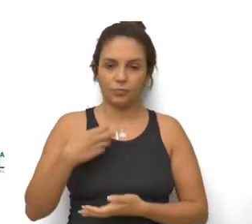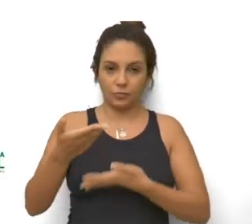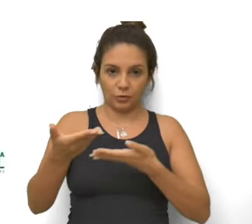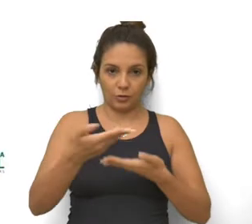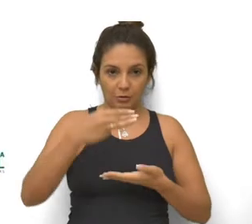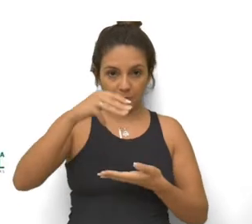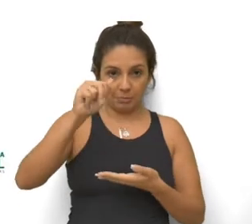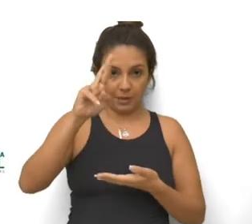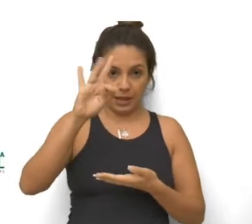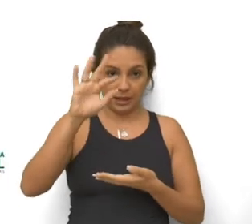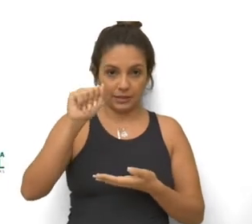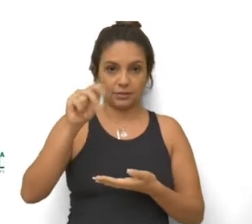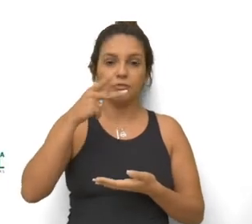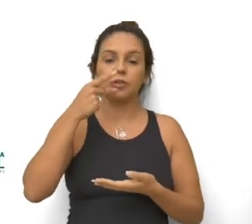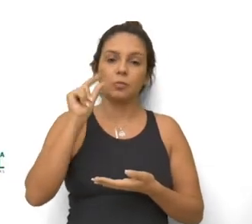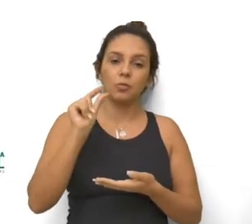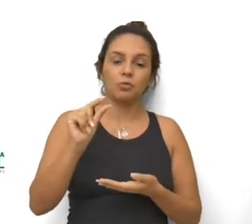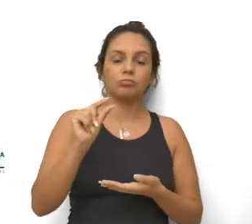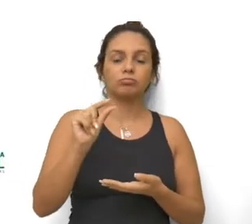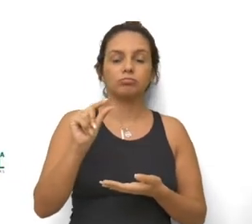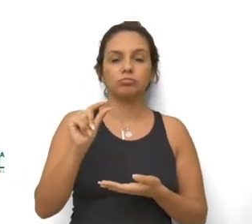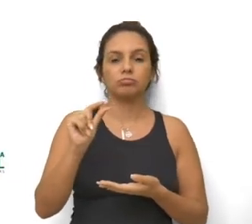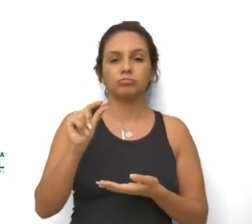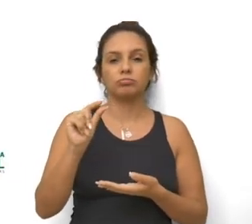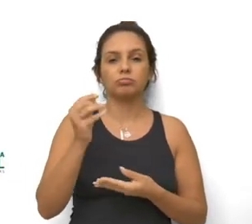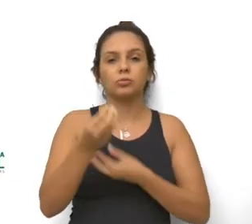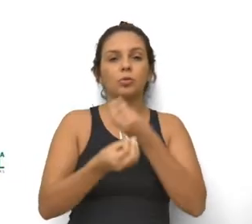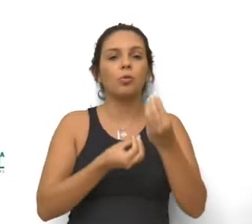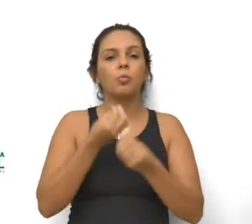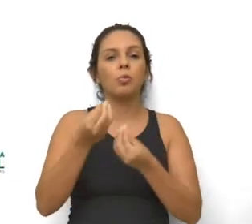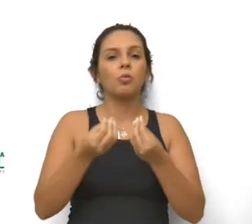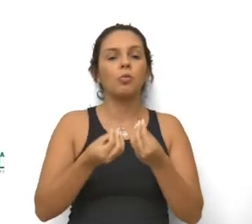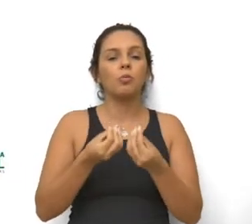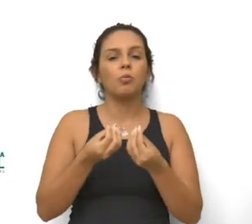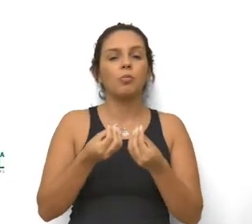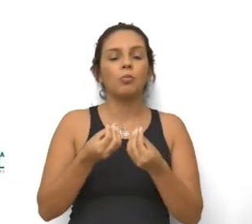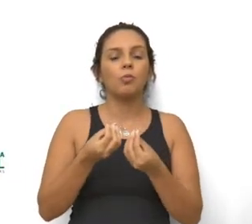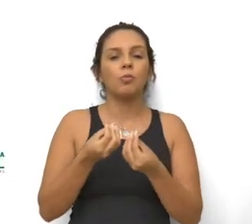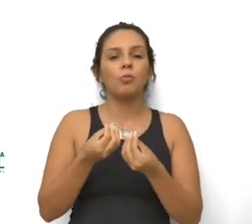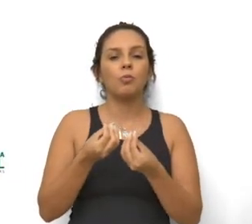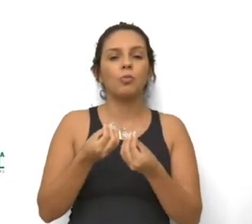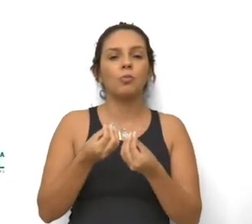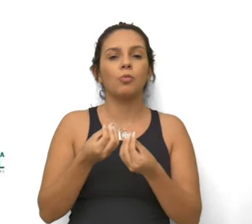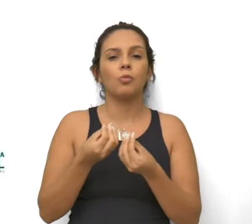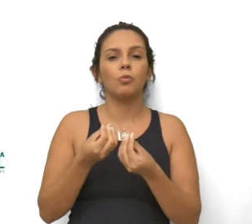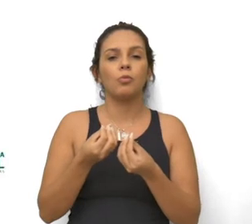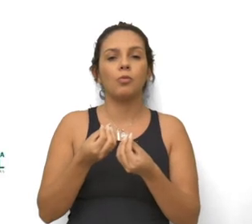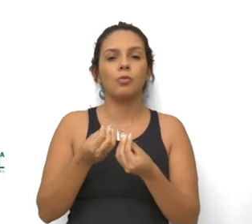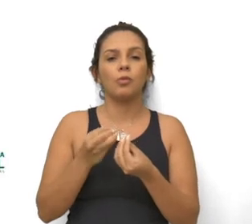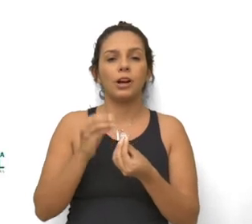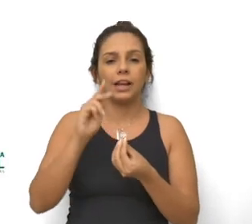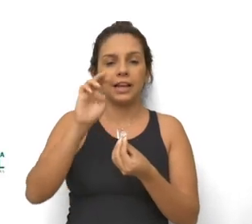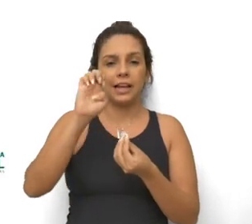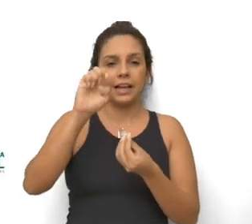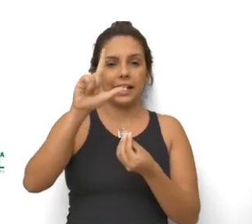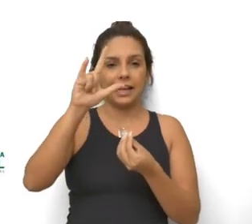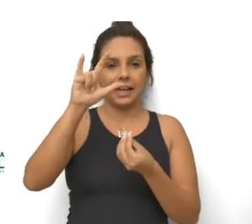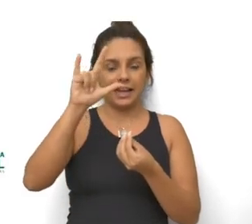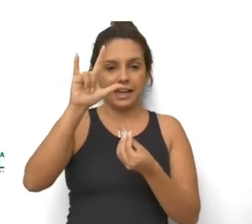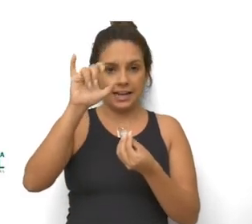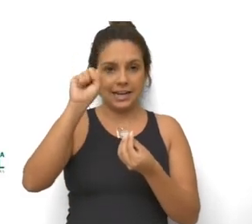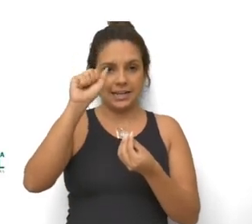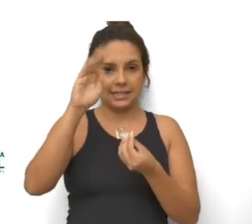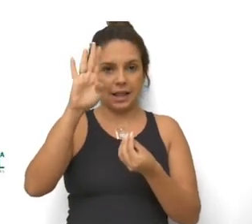convidar a Marta a falar um pouco para a gente como é que esse porto, para Elizabeth Bishop, chegou